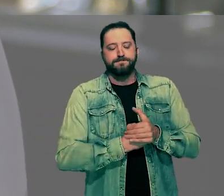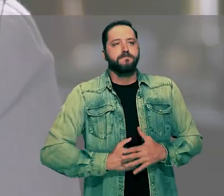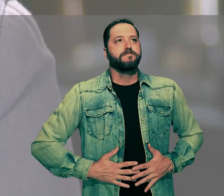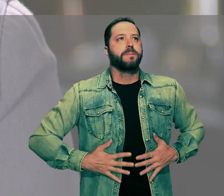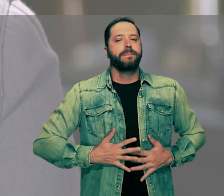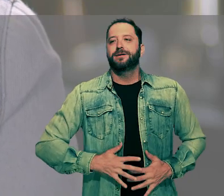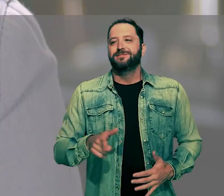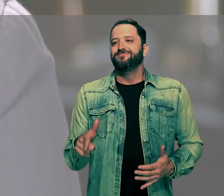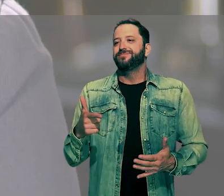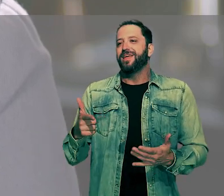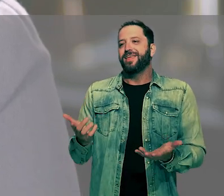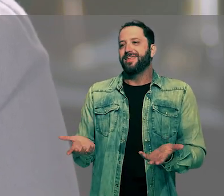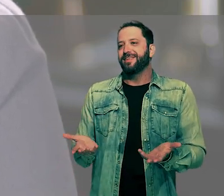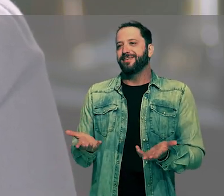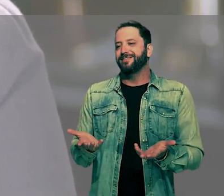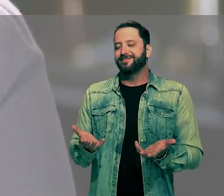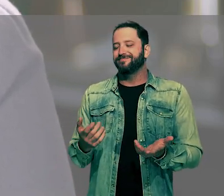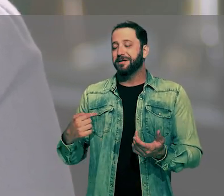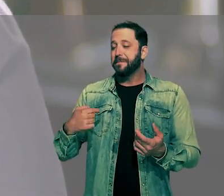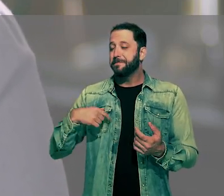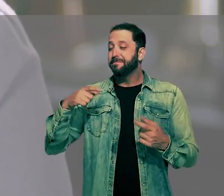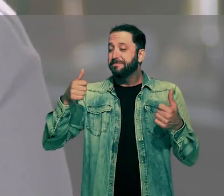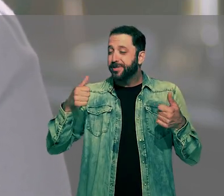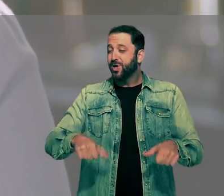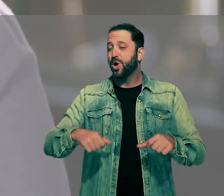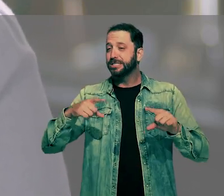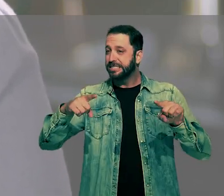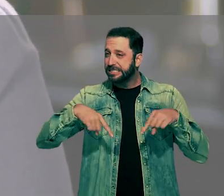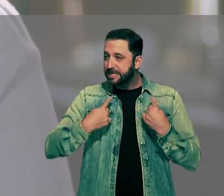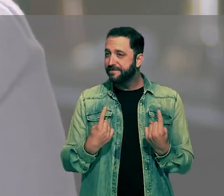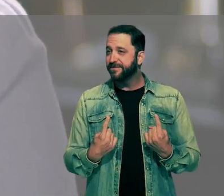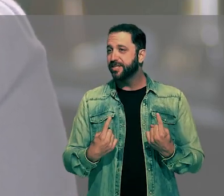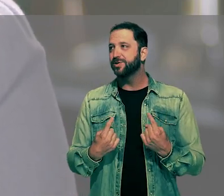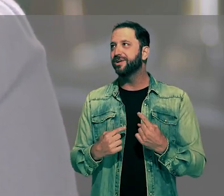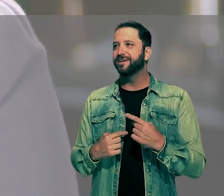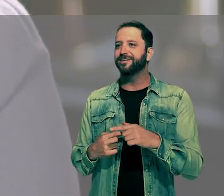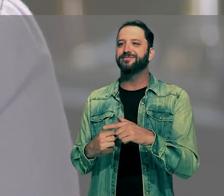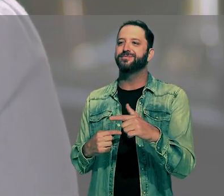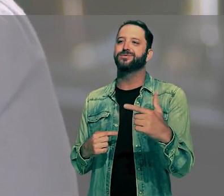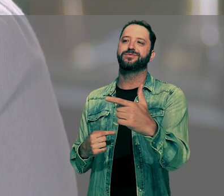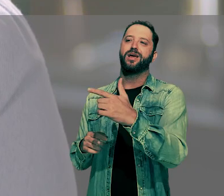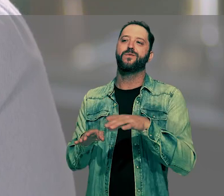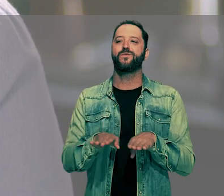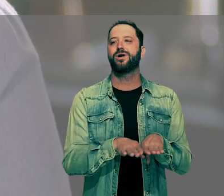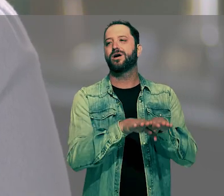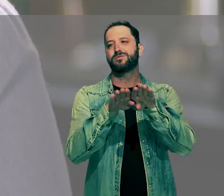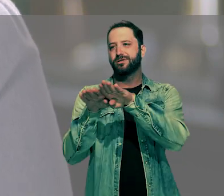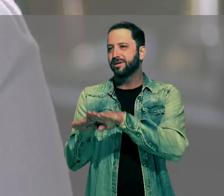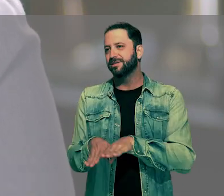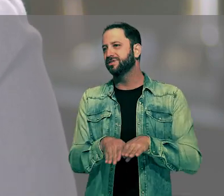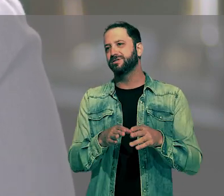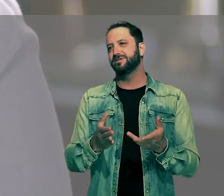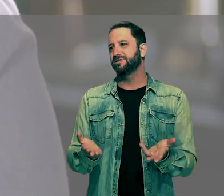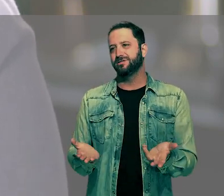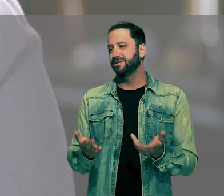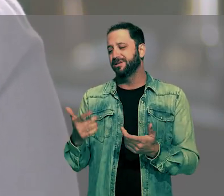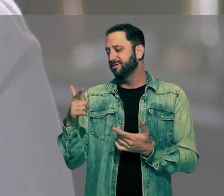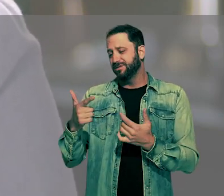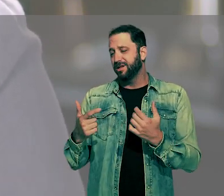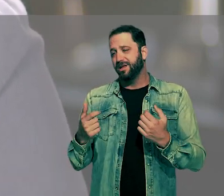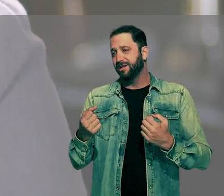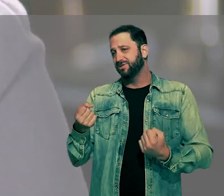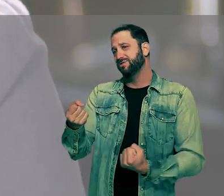comer. O pior desafio de uma mãe com autista é a desigualdade, de não